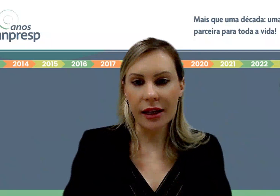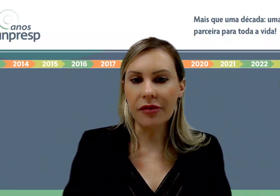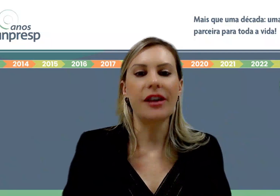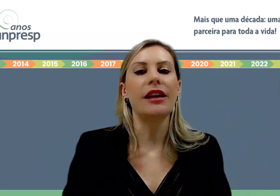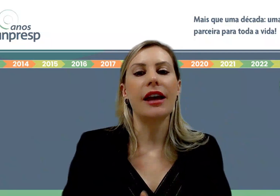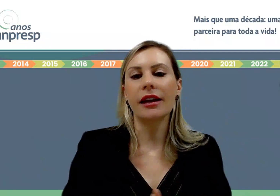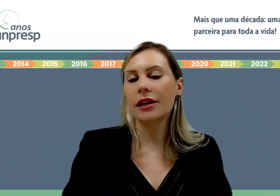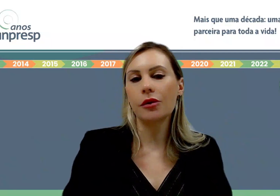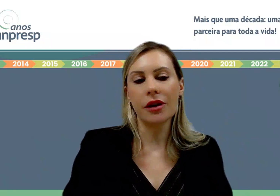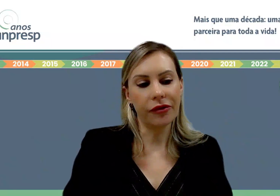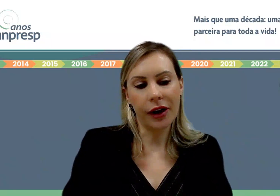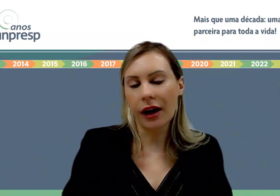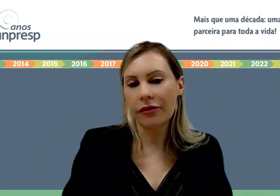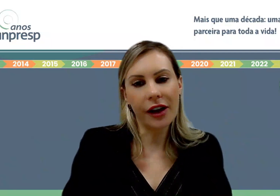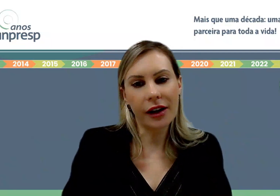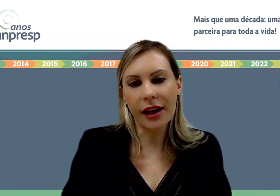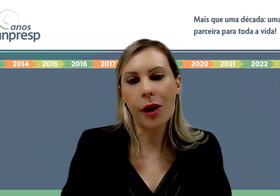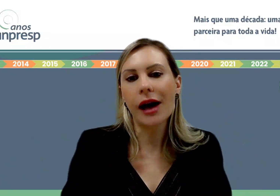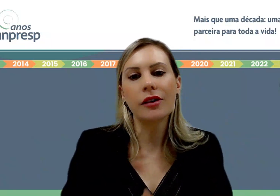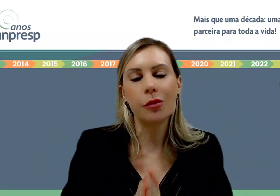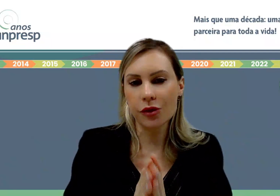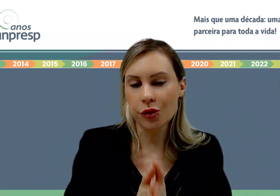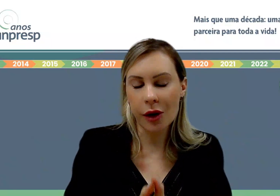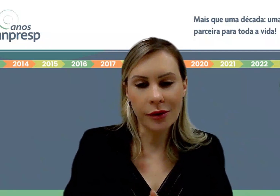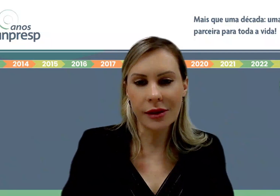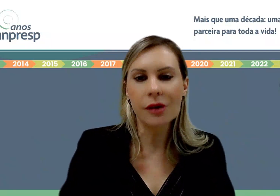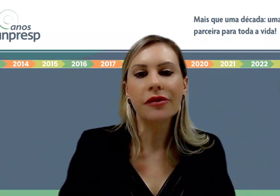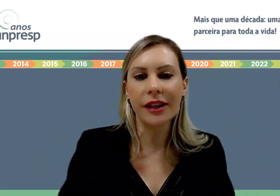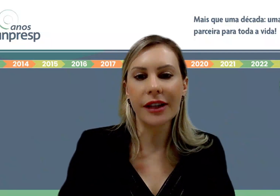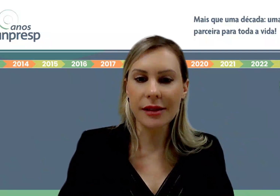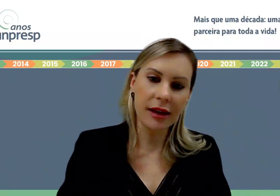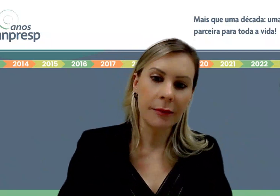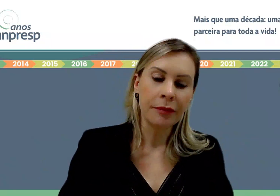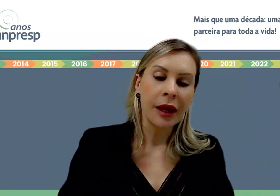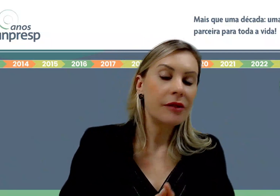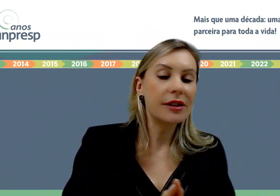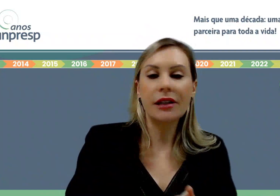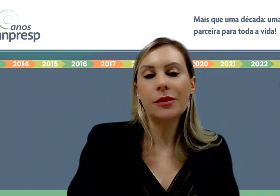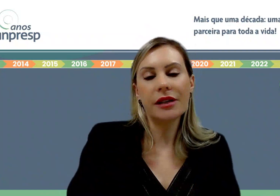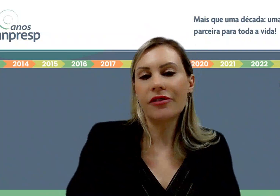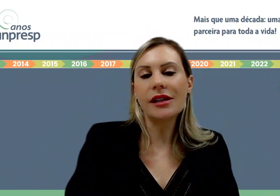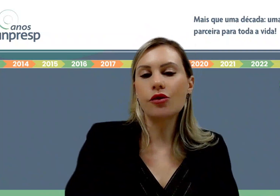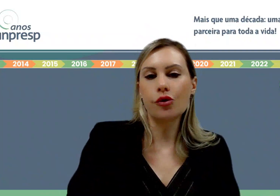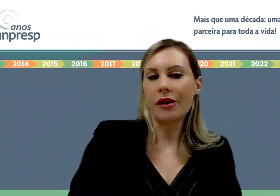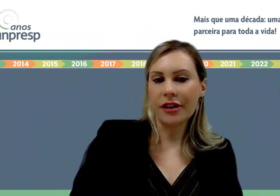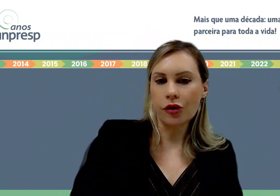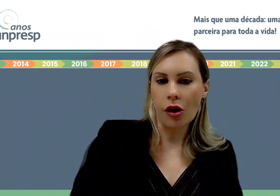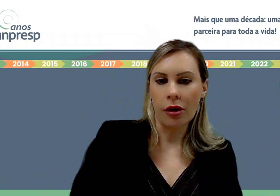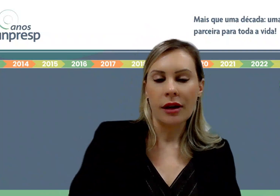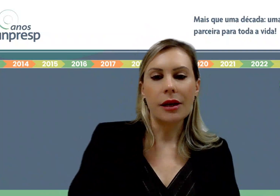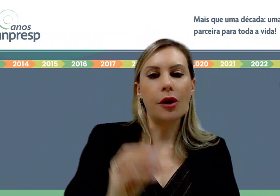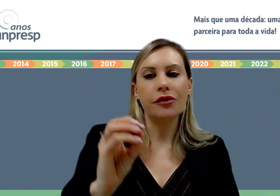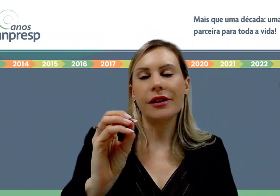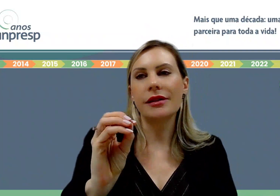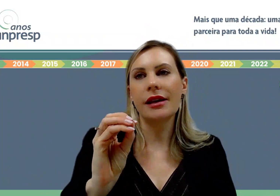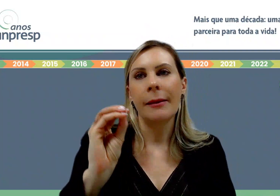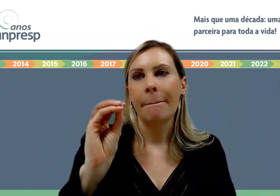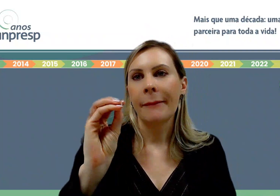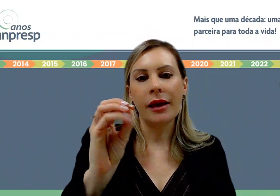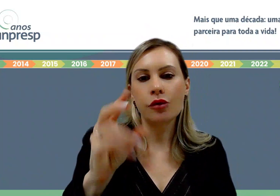é você que define, é aquilo que fica adequado para a sua condição financeira. E você não precisa fazer isso de uma vez só. Você